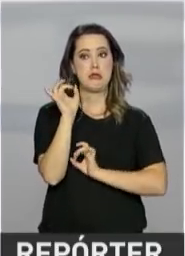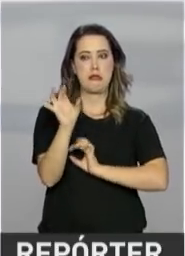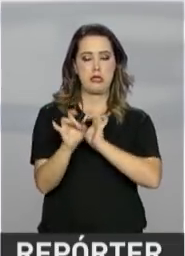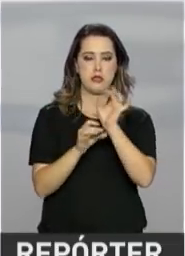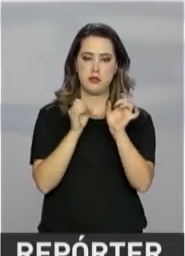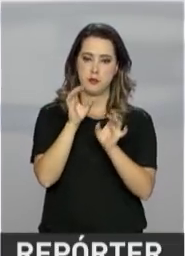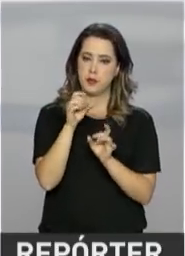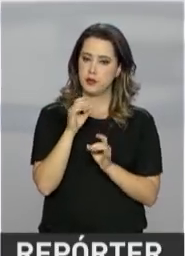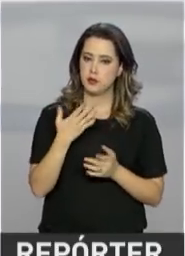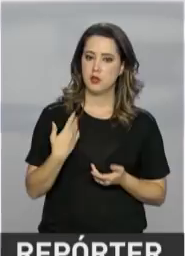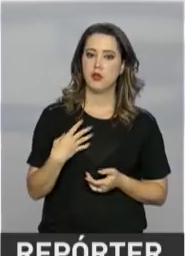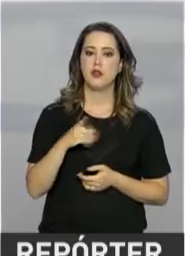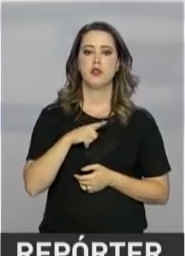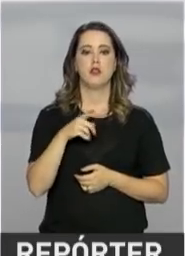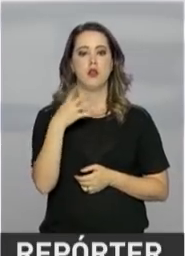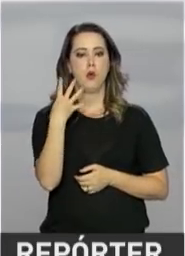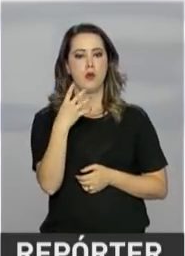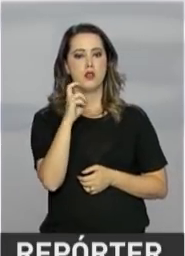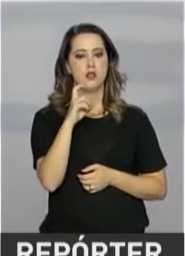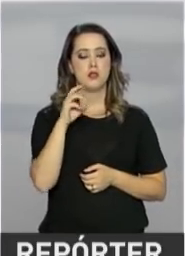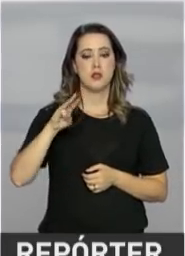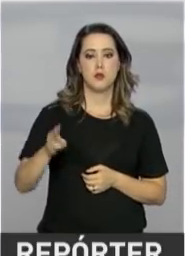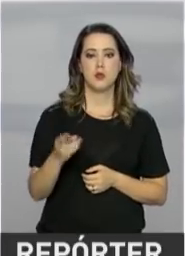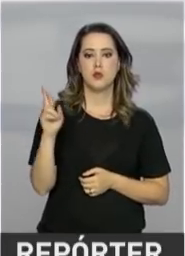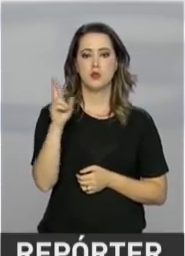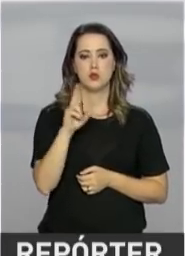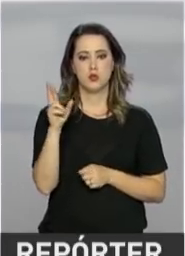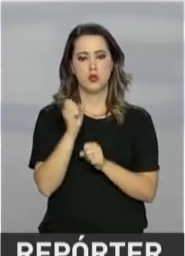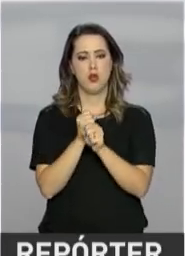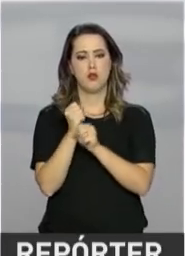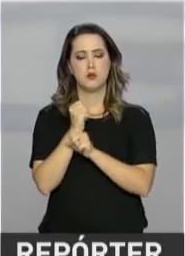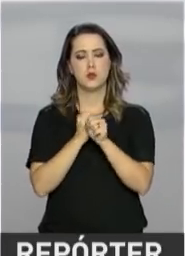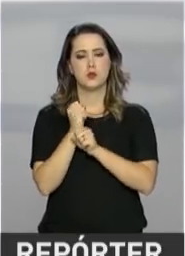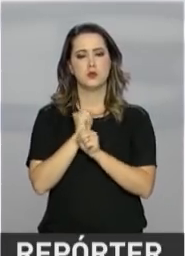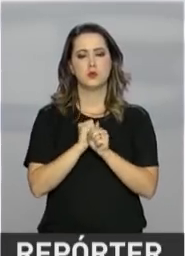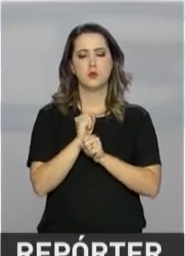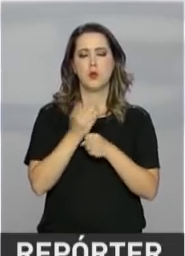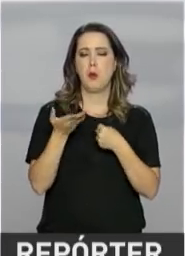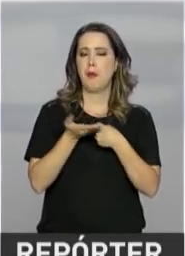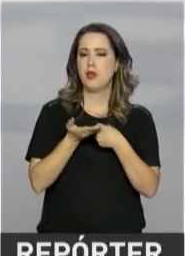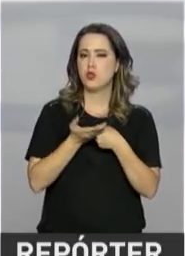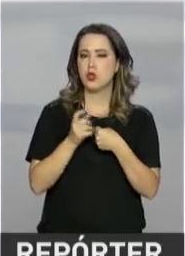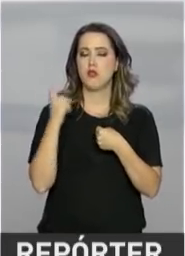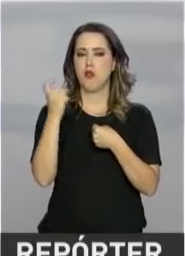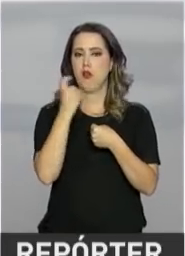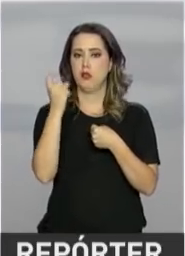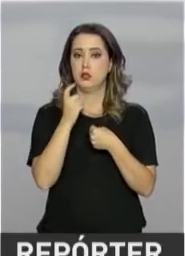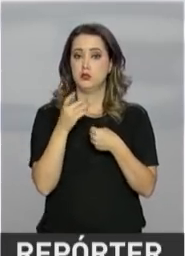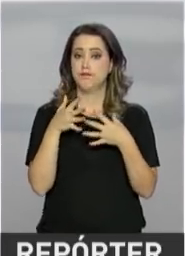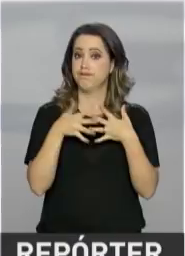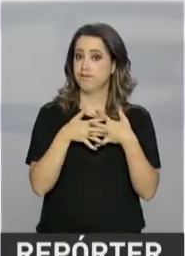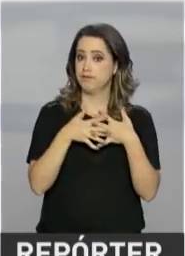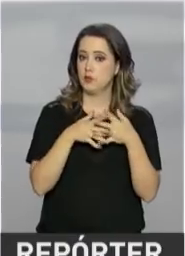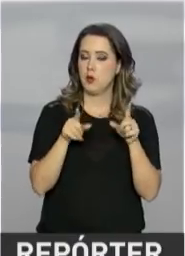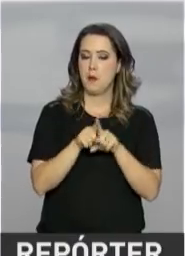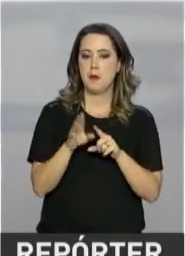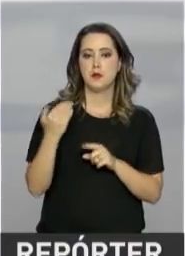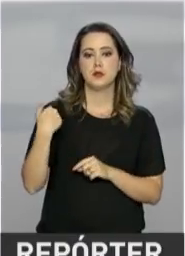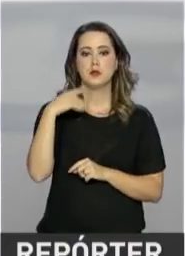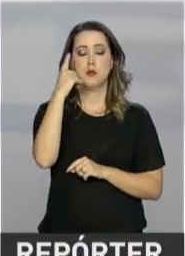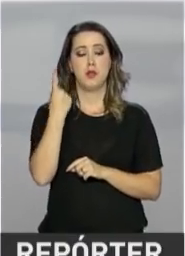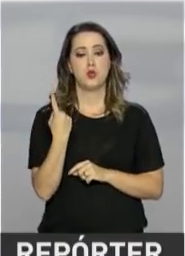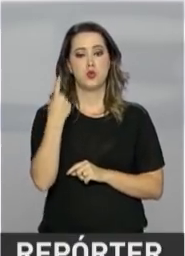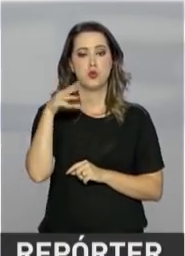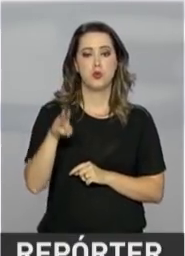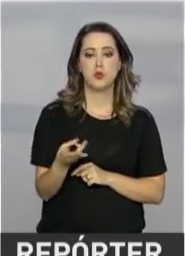45 milhões por ano do Ministério da Saúde dentro do bloco de média e alta complexidade. Também recebe mais de R$1 milhão